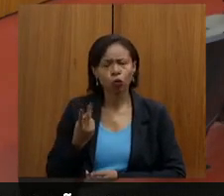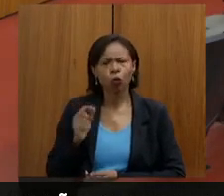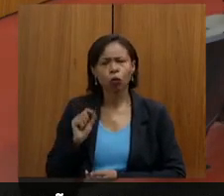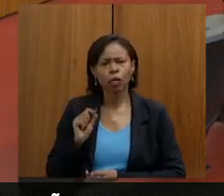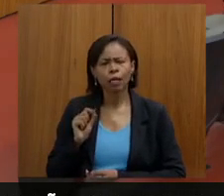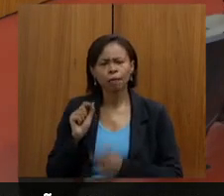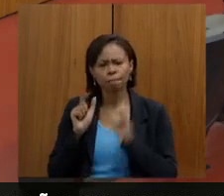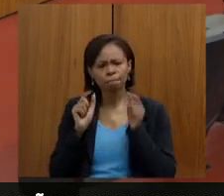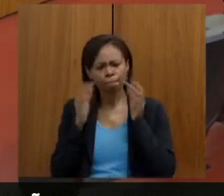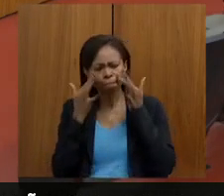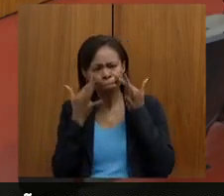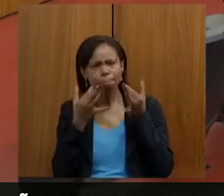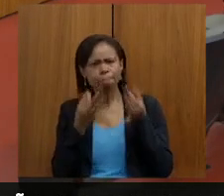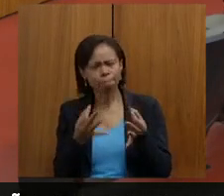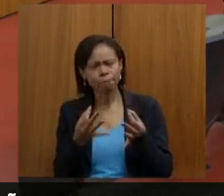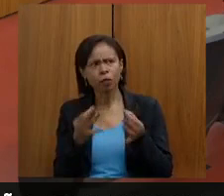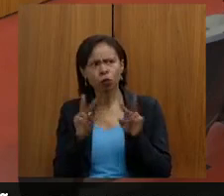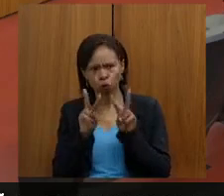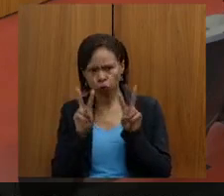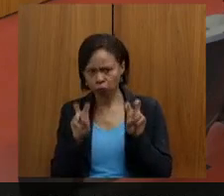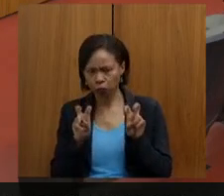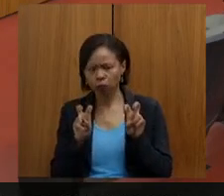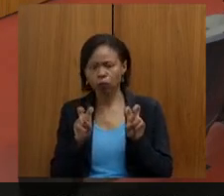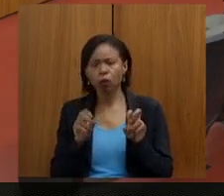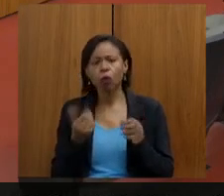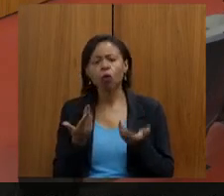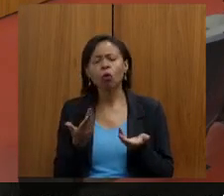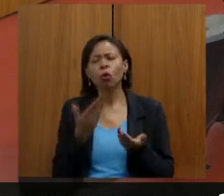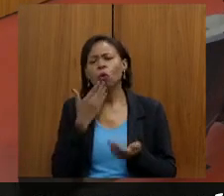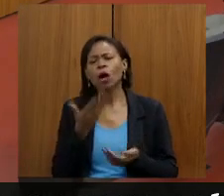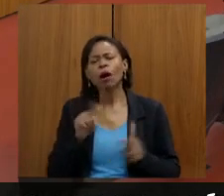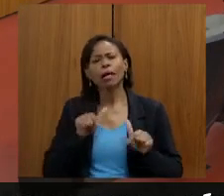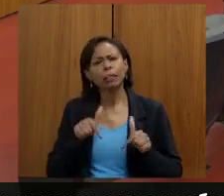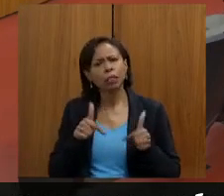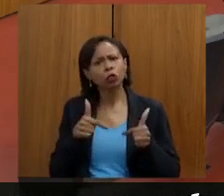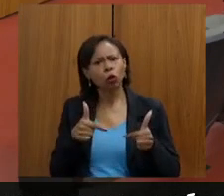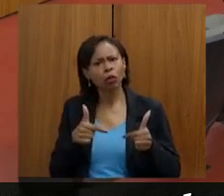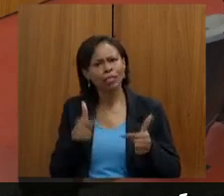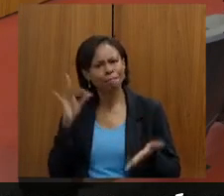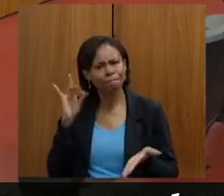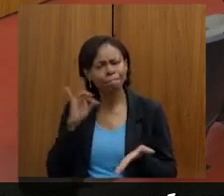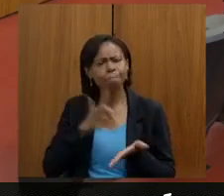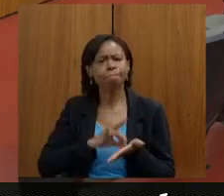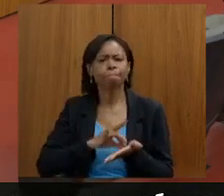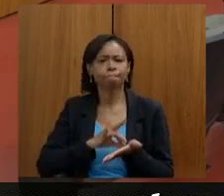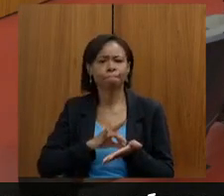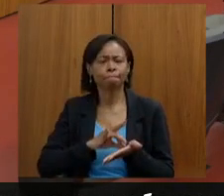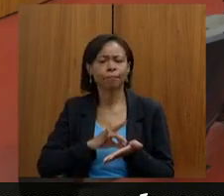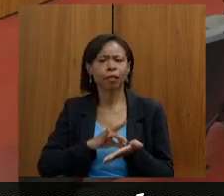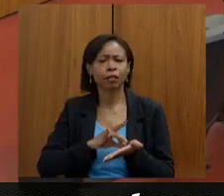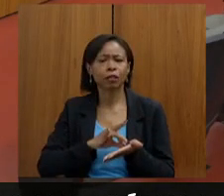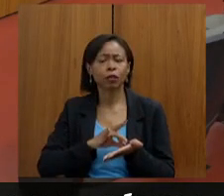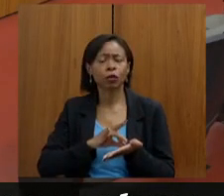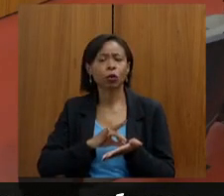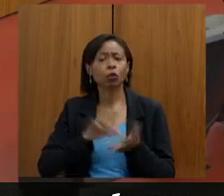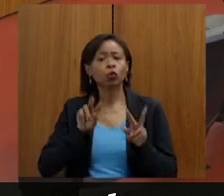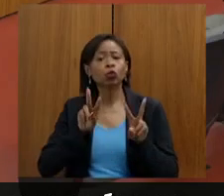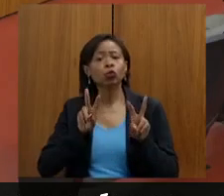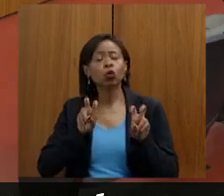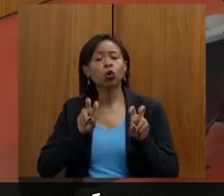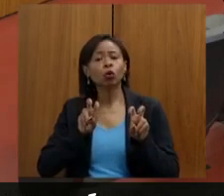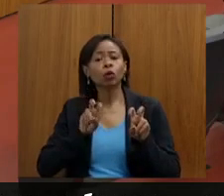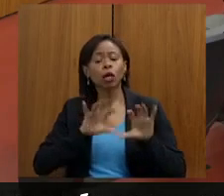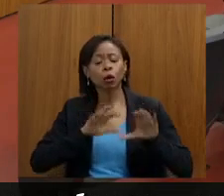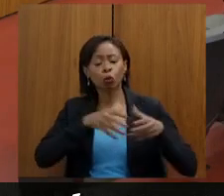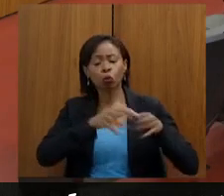atento essa questão quais ações efetivas né ações concretas estão sendo desempenhadas quanto à integração